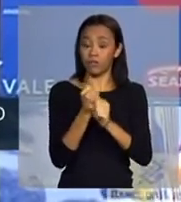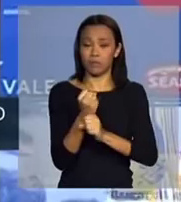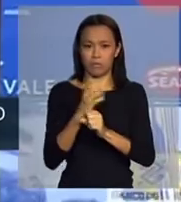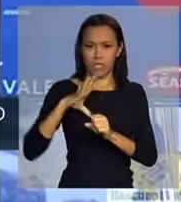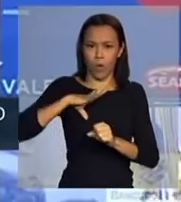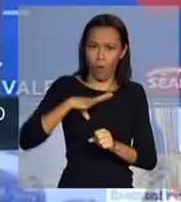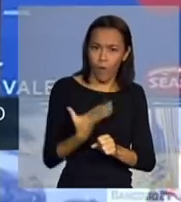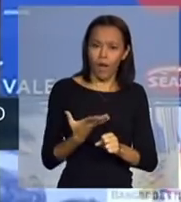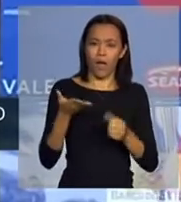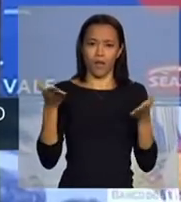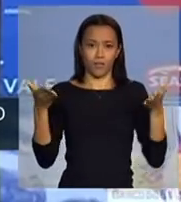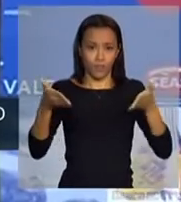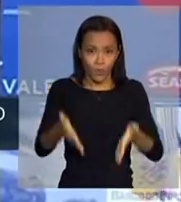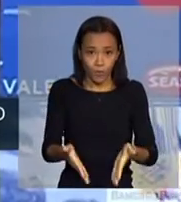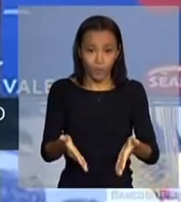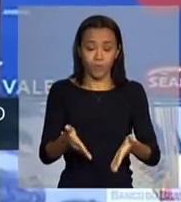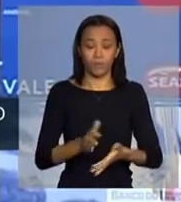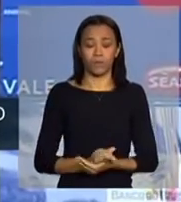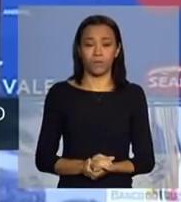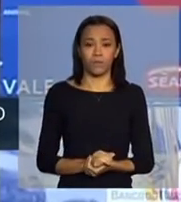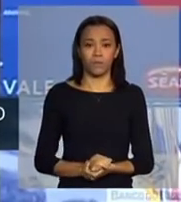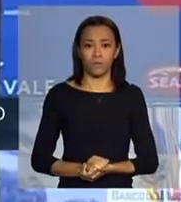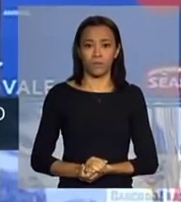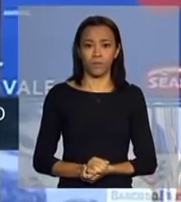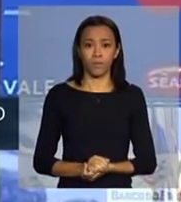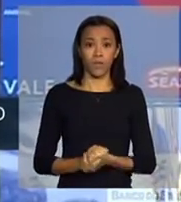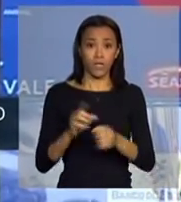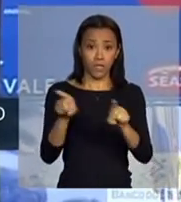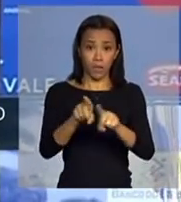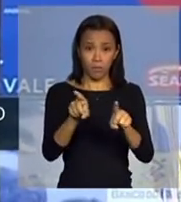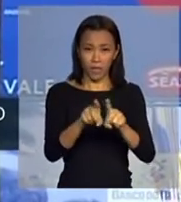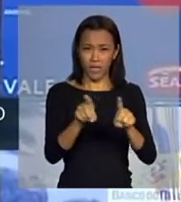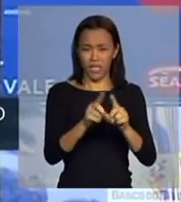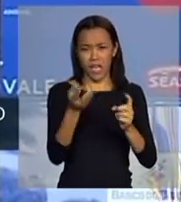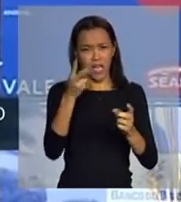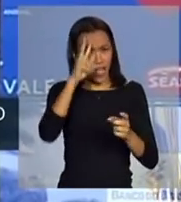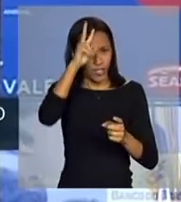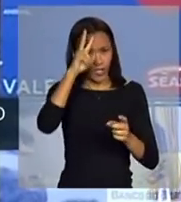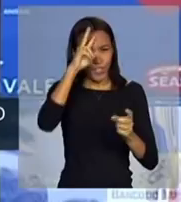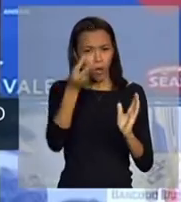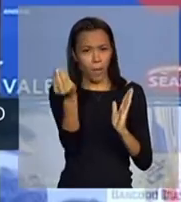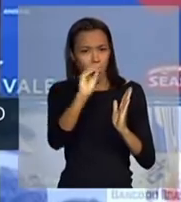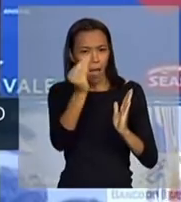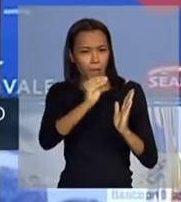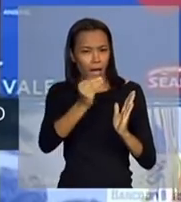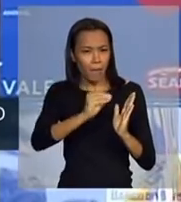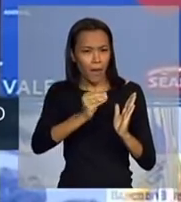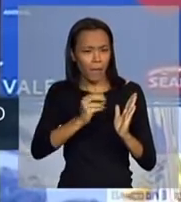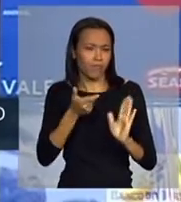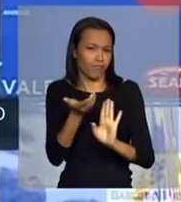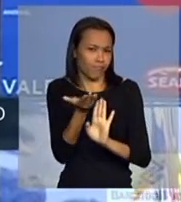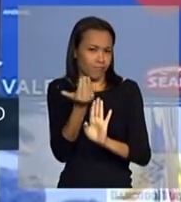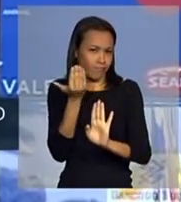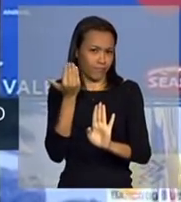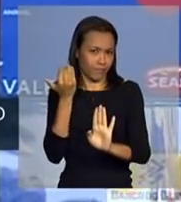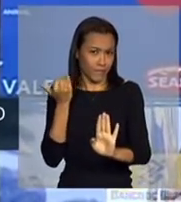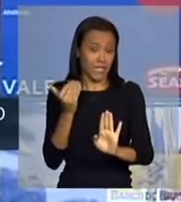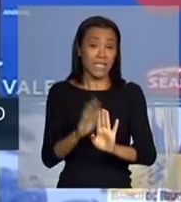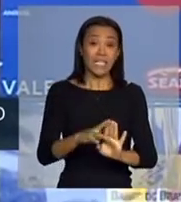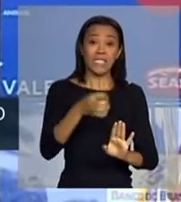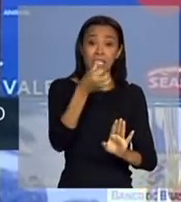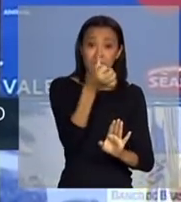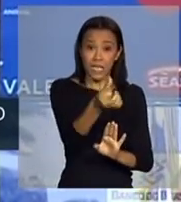a competência dos pecuaristas brasileiros. Os registros históricos apontam que pouco mais de 6.200